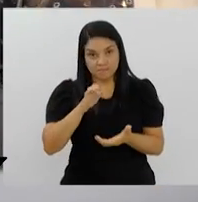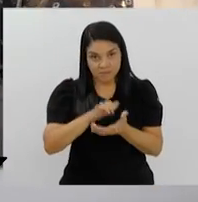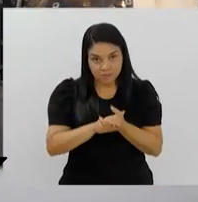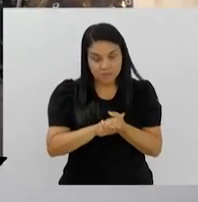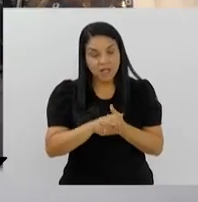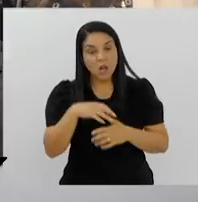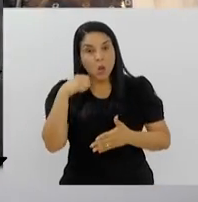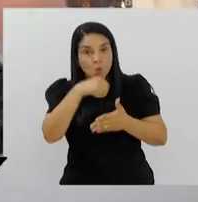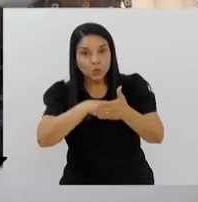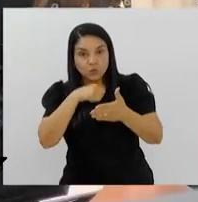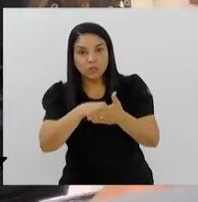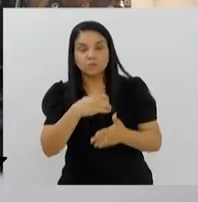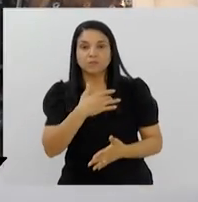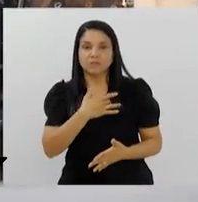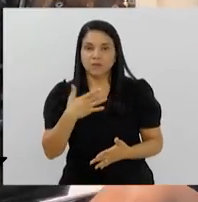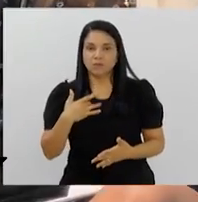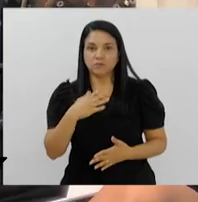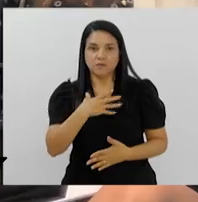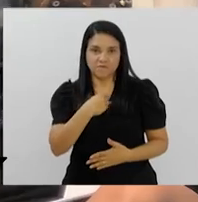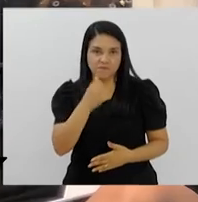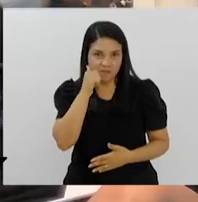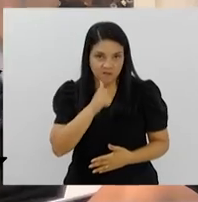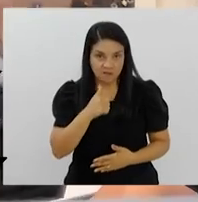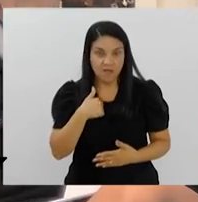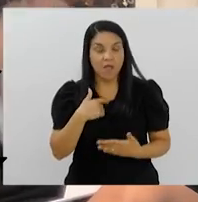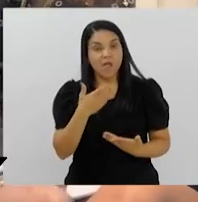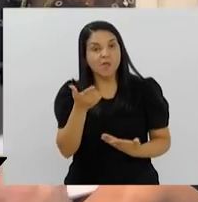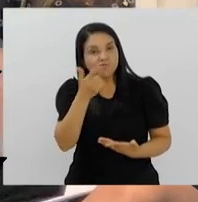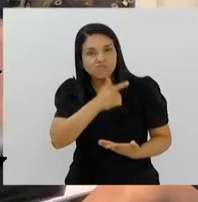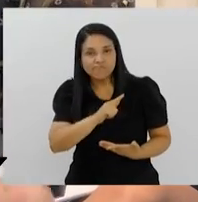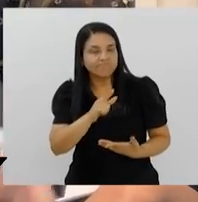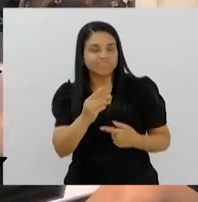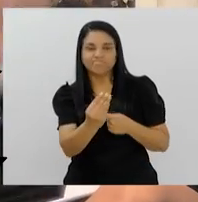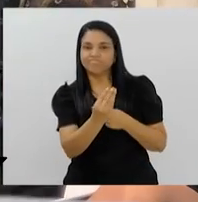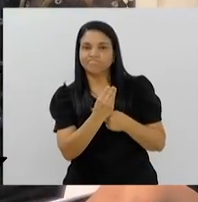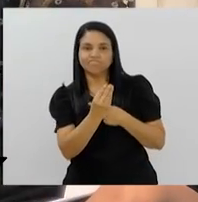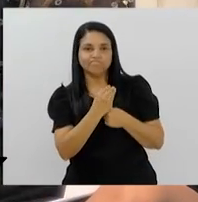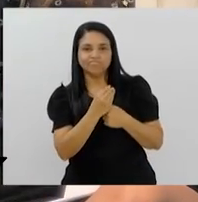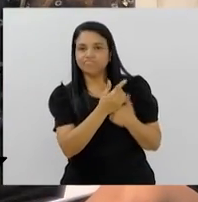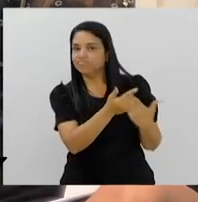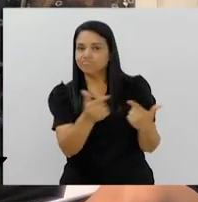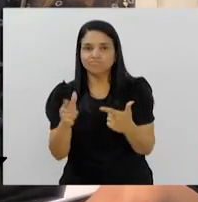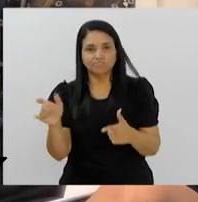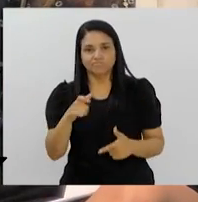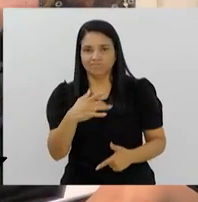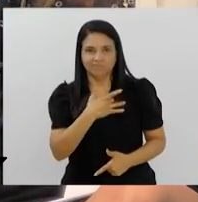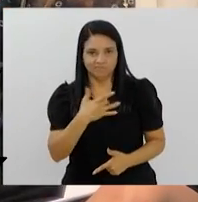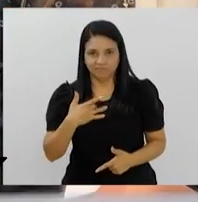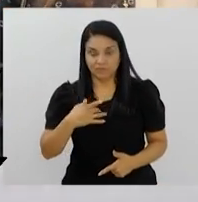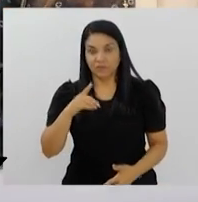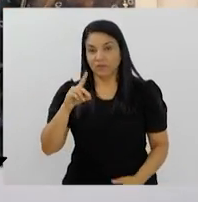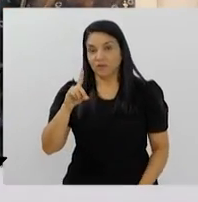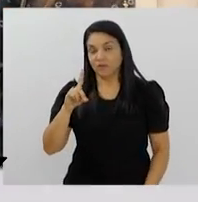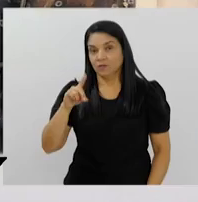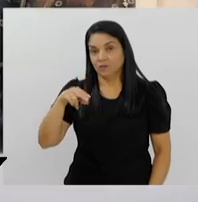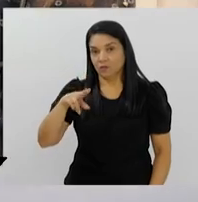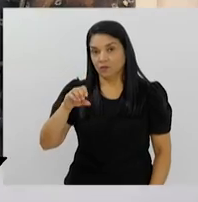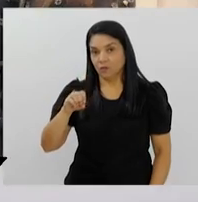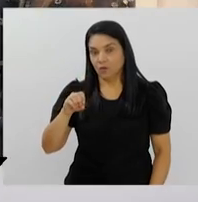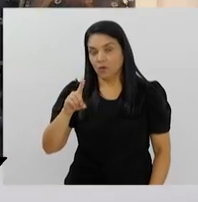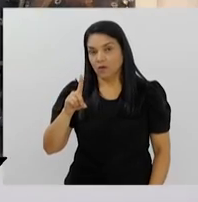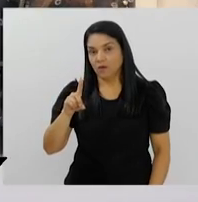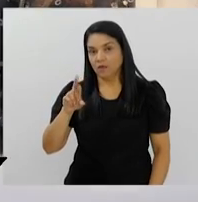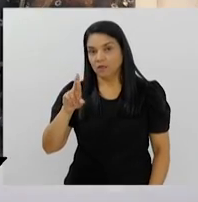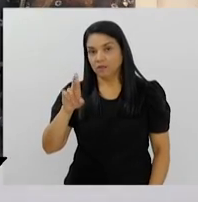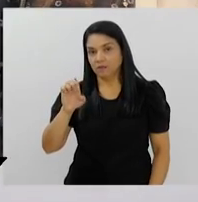saúde e eu contei com o plano e não estou tendo o cuidado do plano de saúde Então o que não fazer se não botar